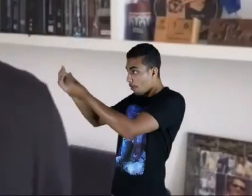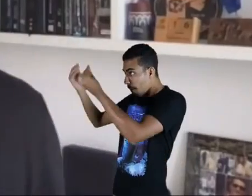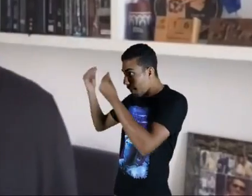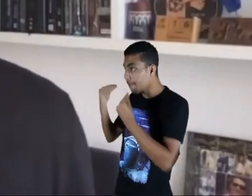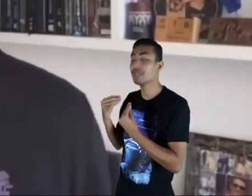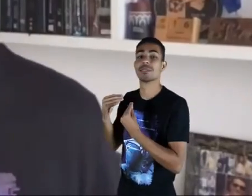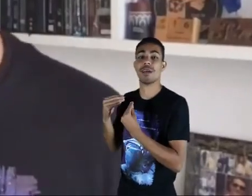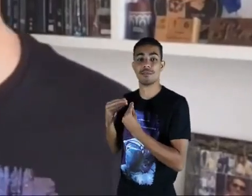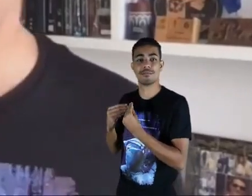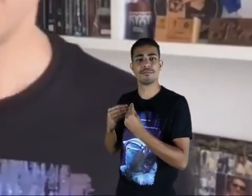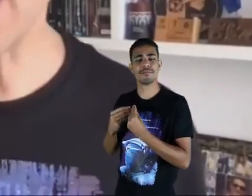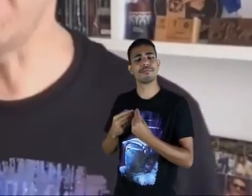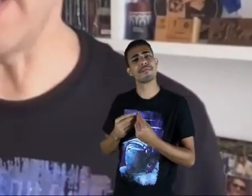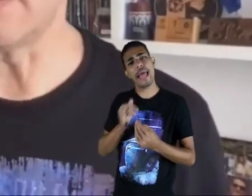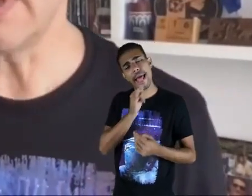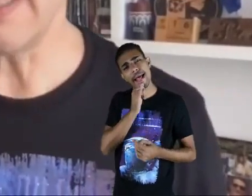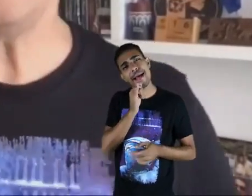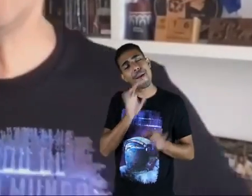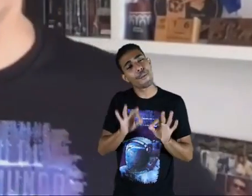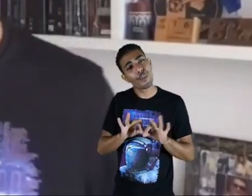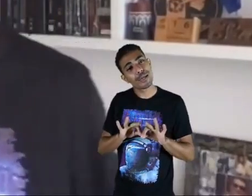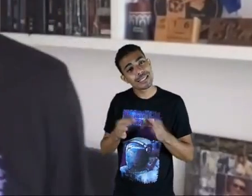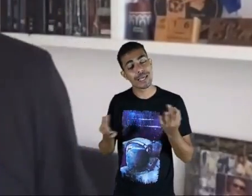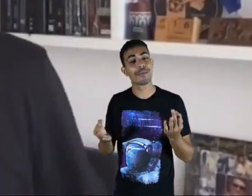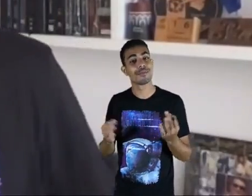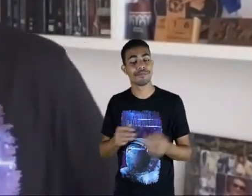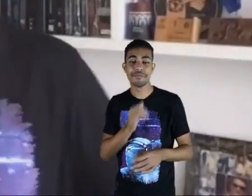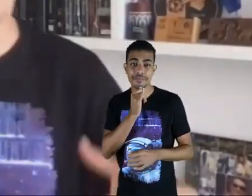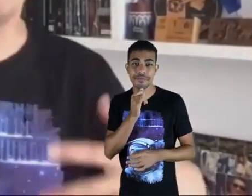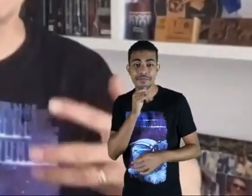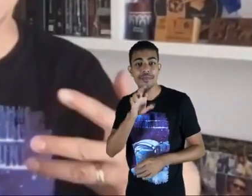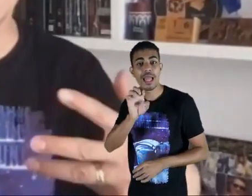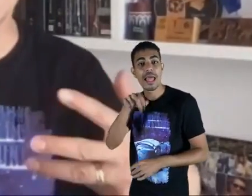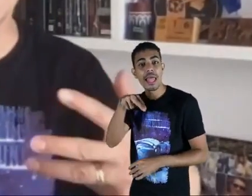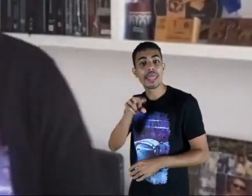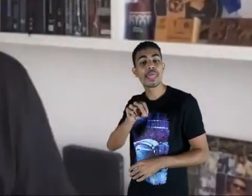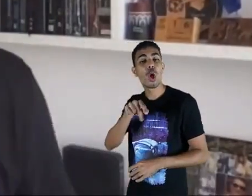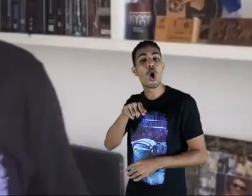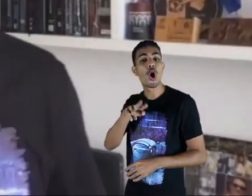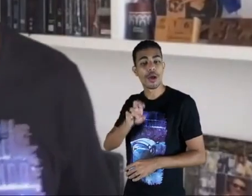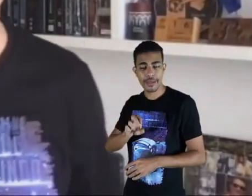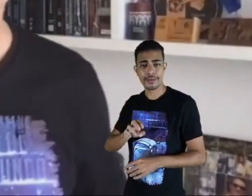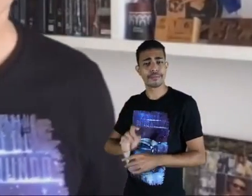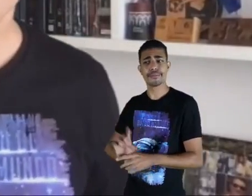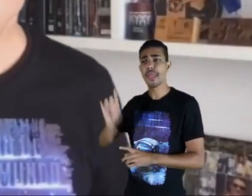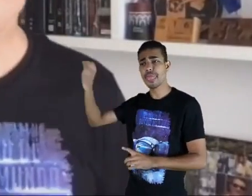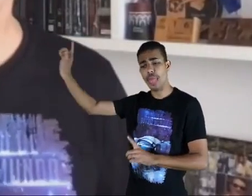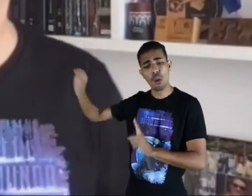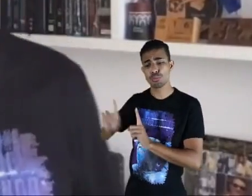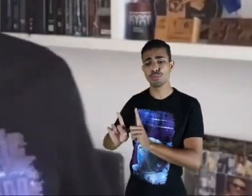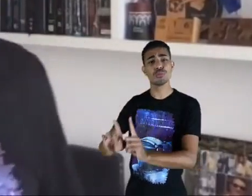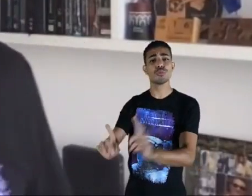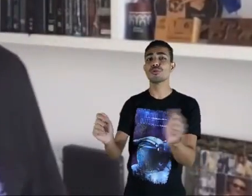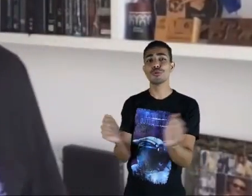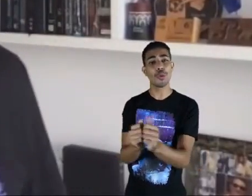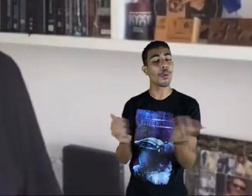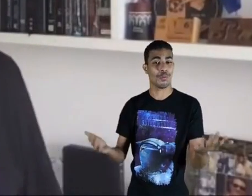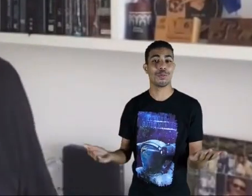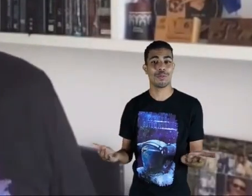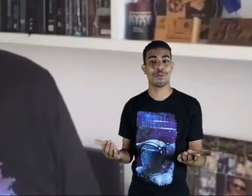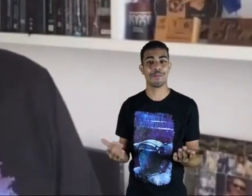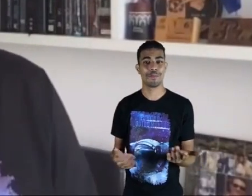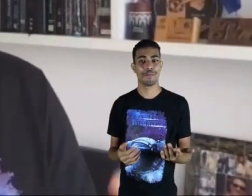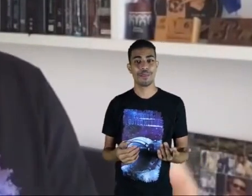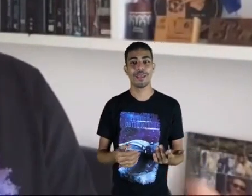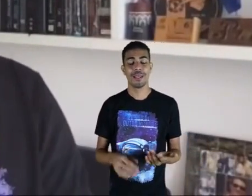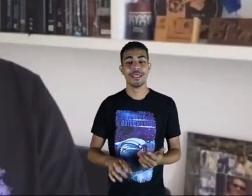é o exemplo simples de Abel. Enoque caminhava com Deus. Nós só caminhamos com